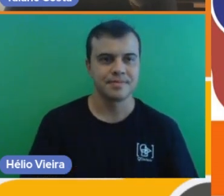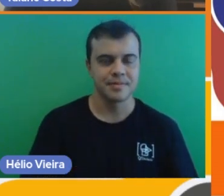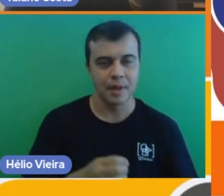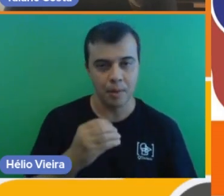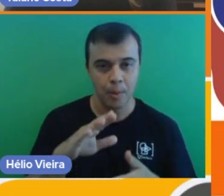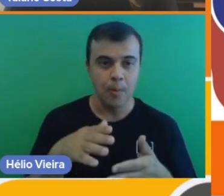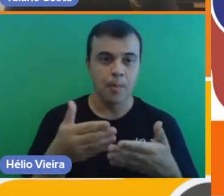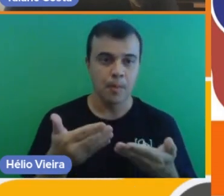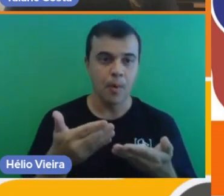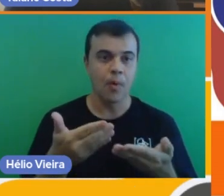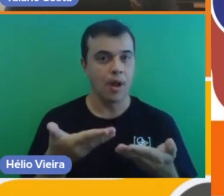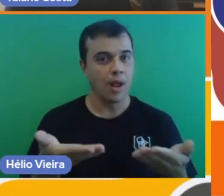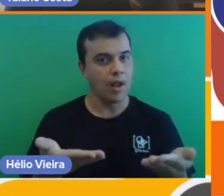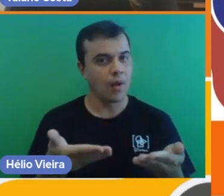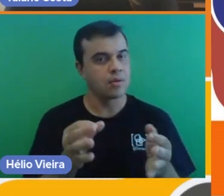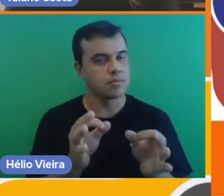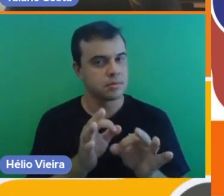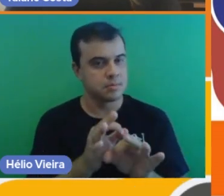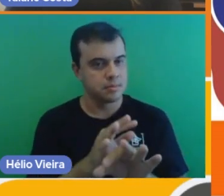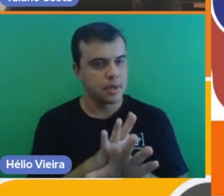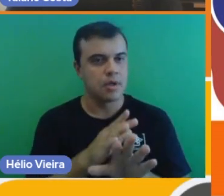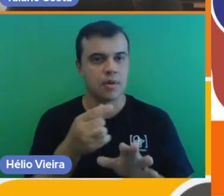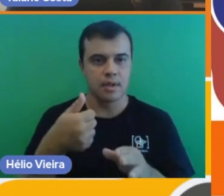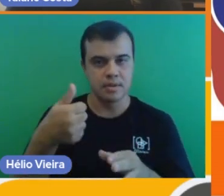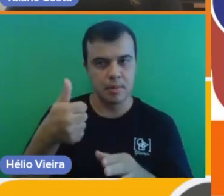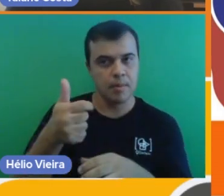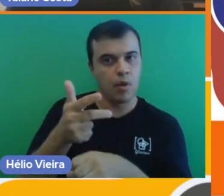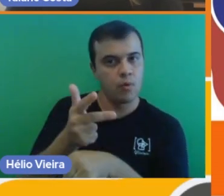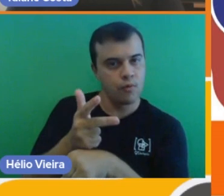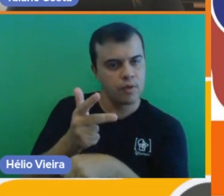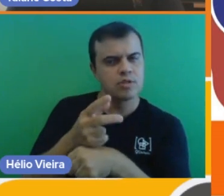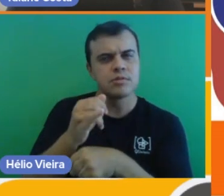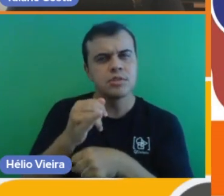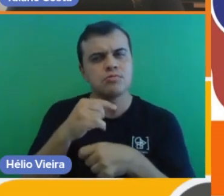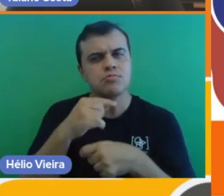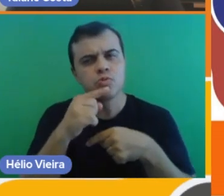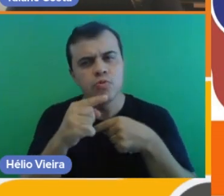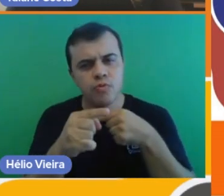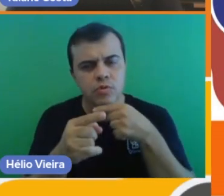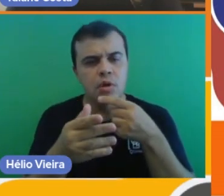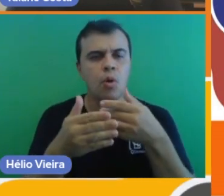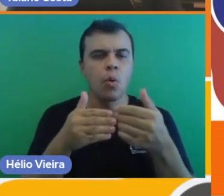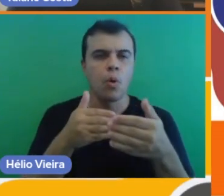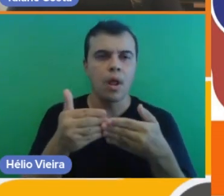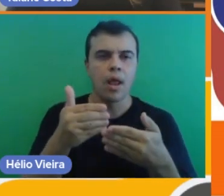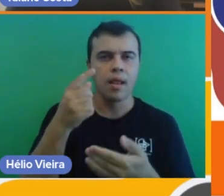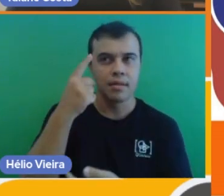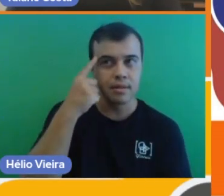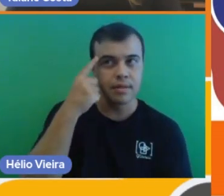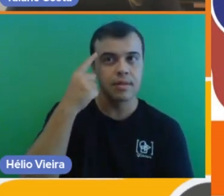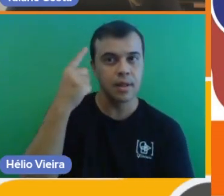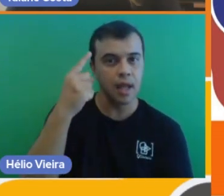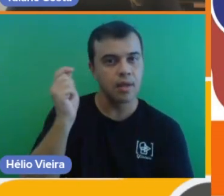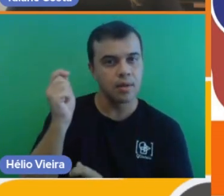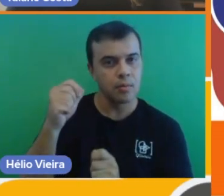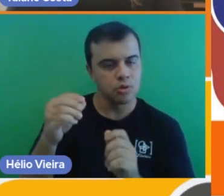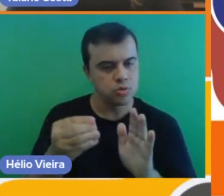Bom, a gente vai ficando por aqui nesse episódio. Se tiver alguma dúvida, alguma sugestão,